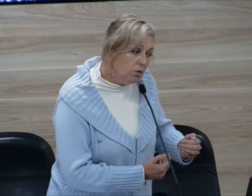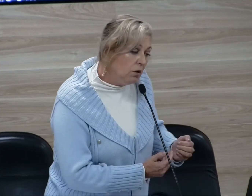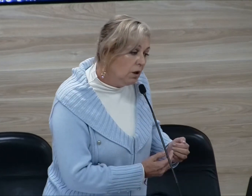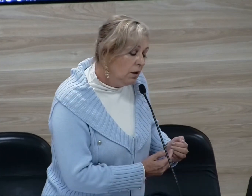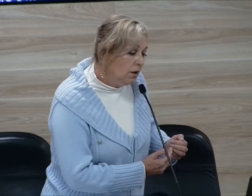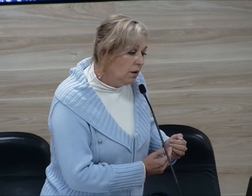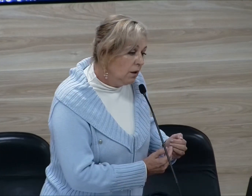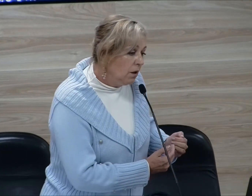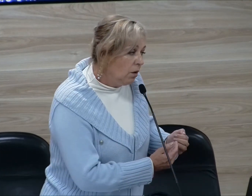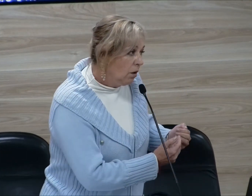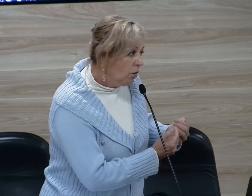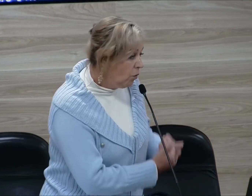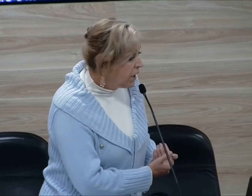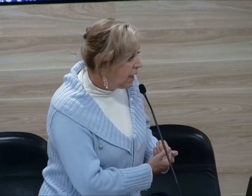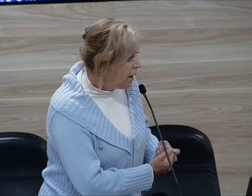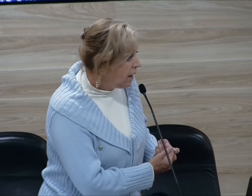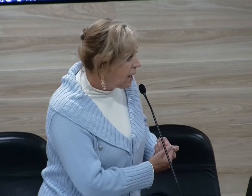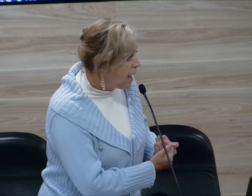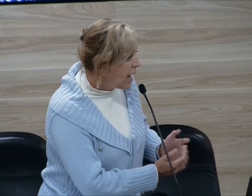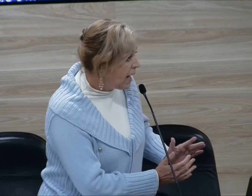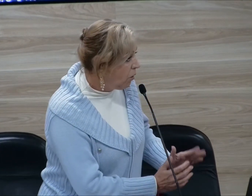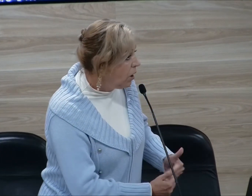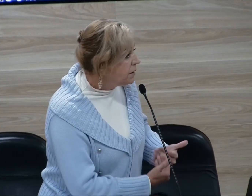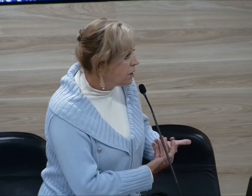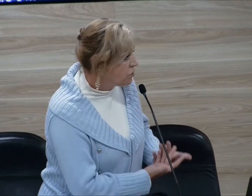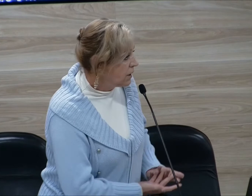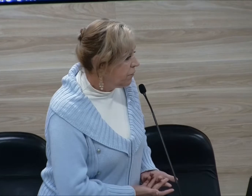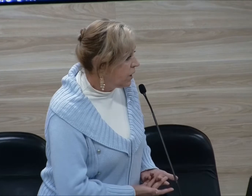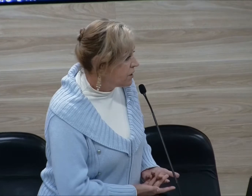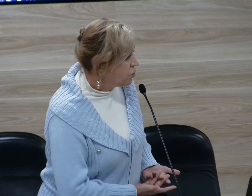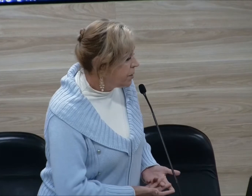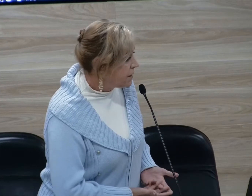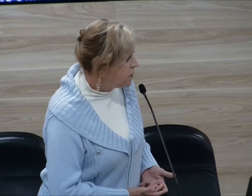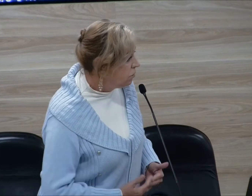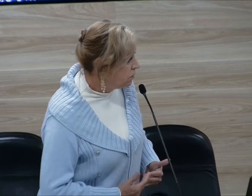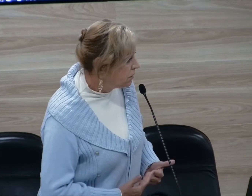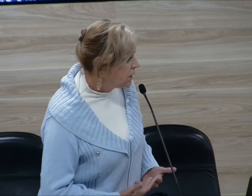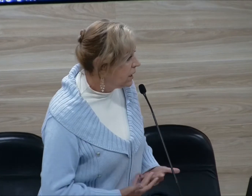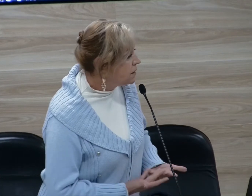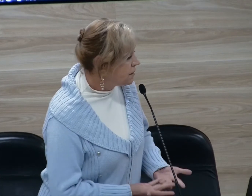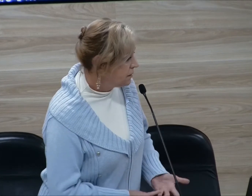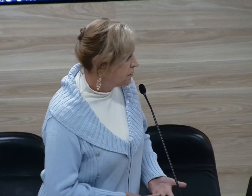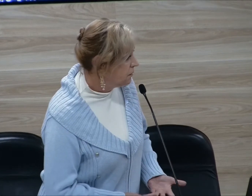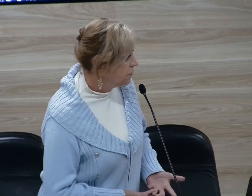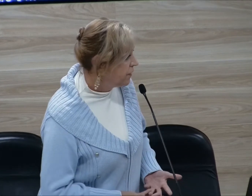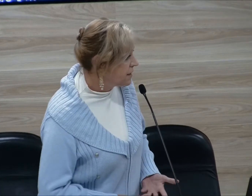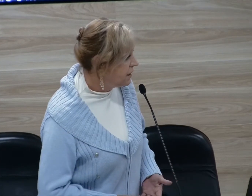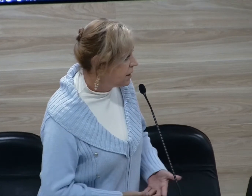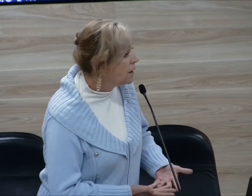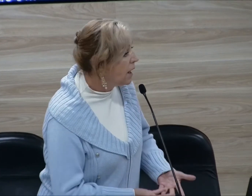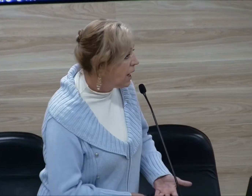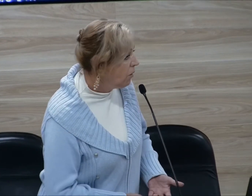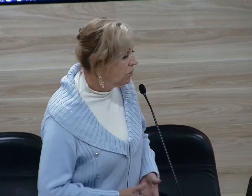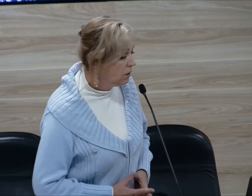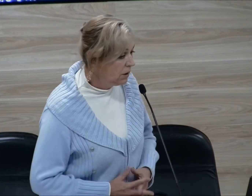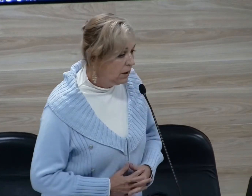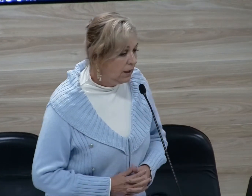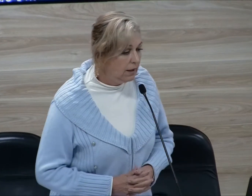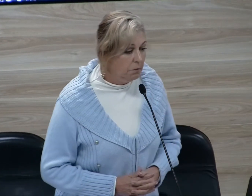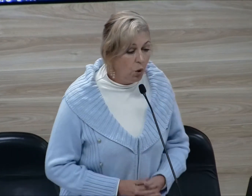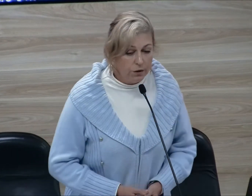entendo o que é a Ordem dos Advogados do Brasil, quis fazer